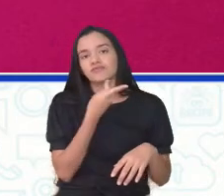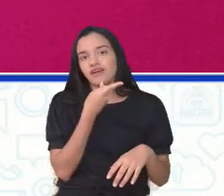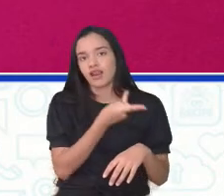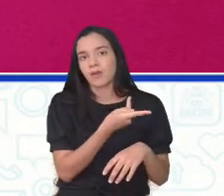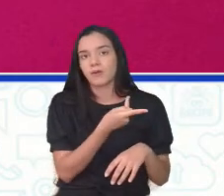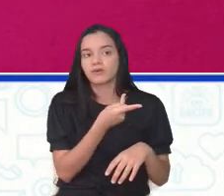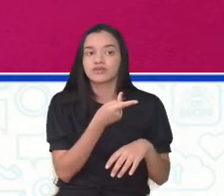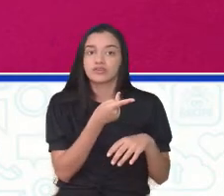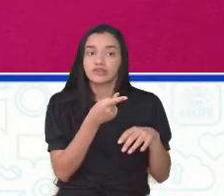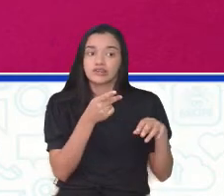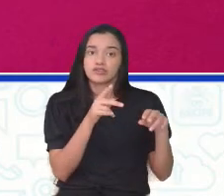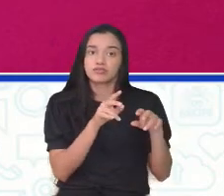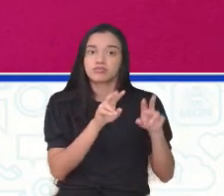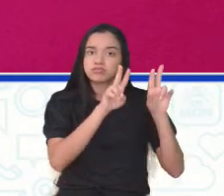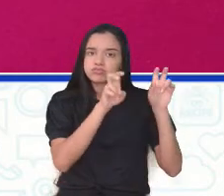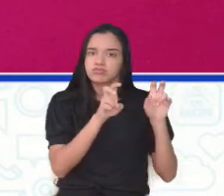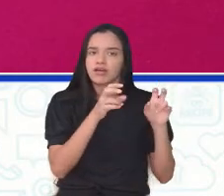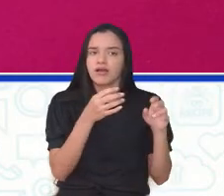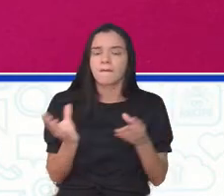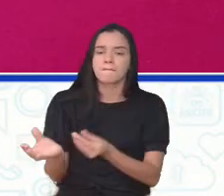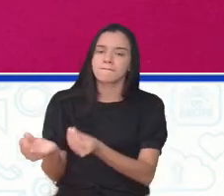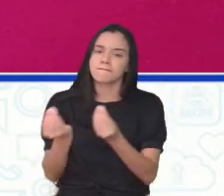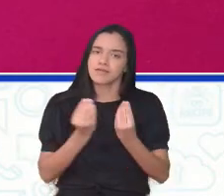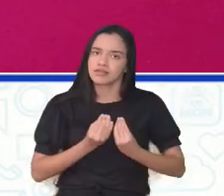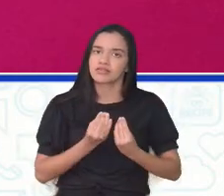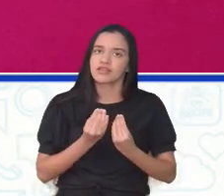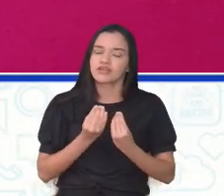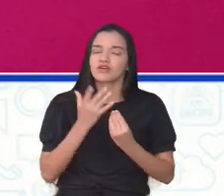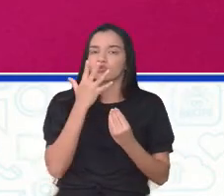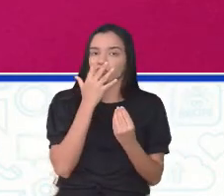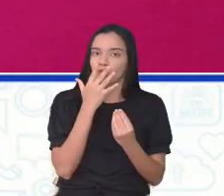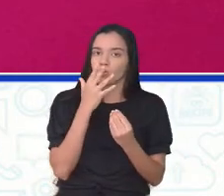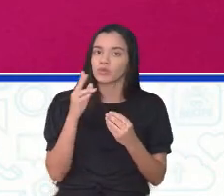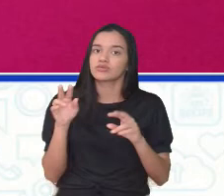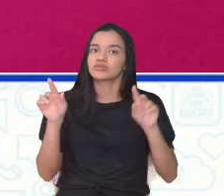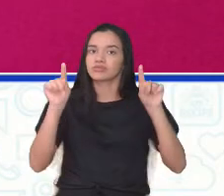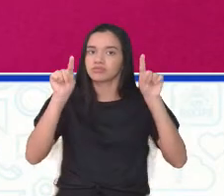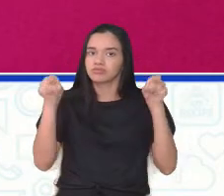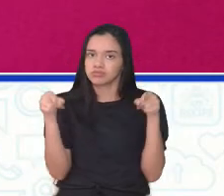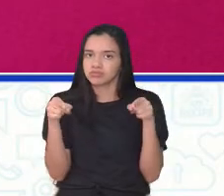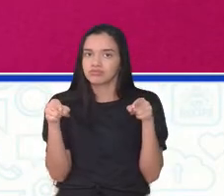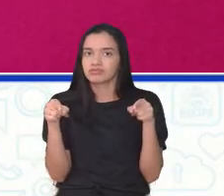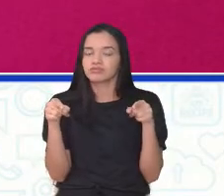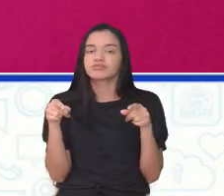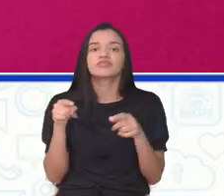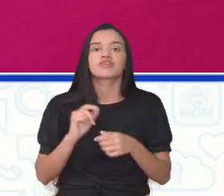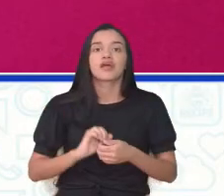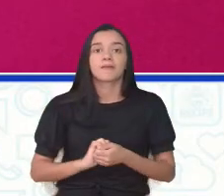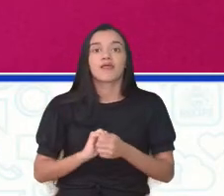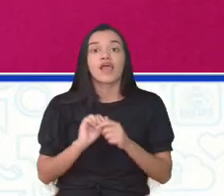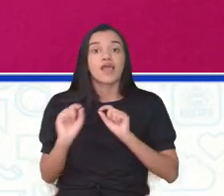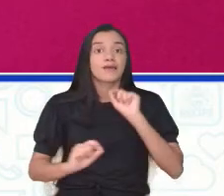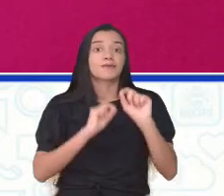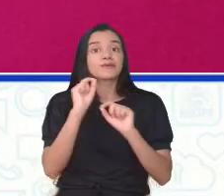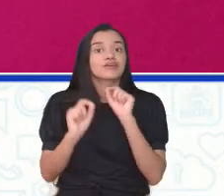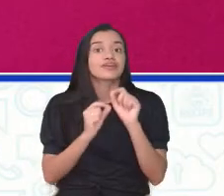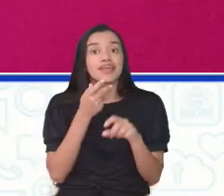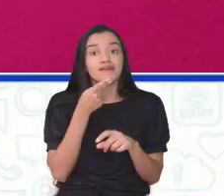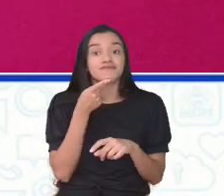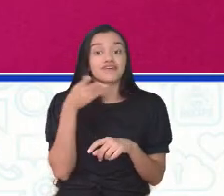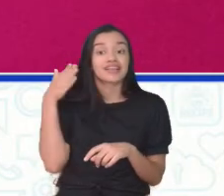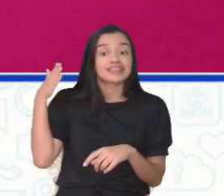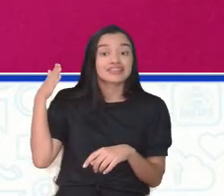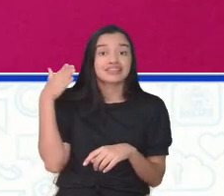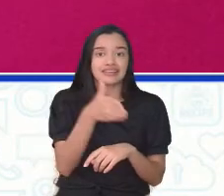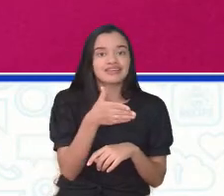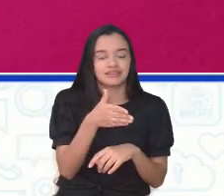e ela diz em seguida, me dê o doce. Fecha aspas. Então, me dê o doce é a fala